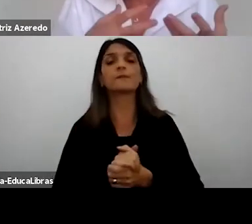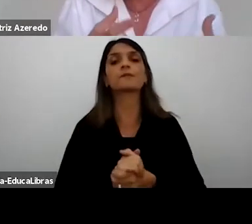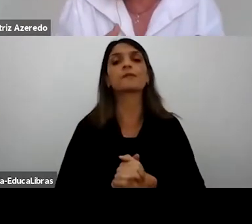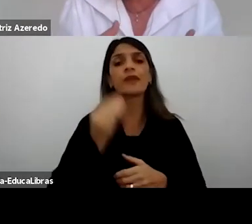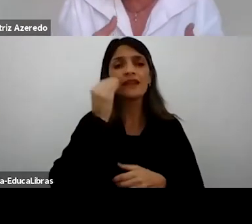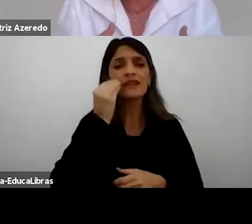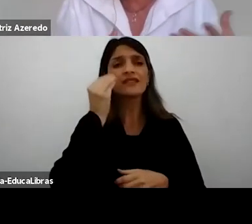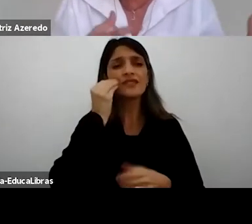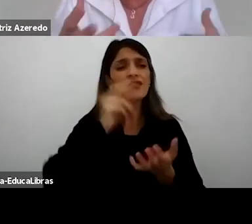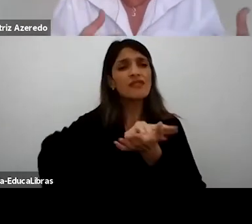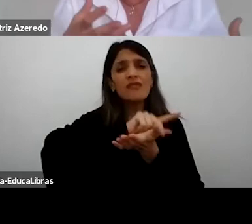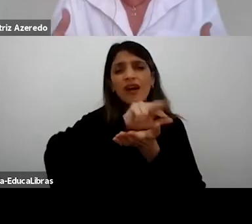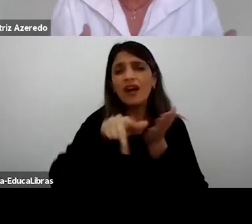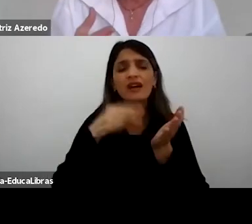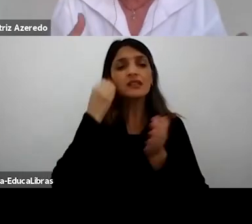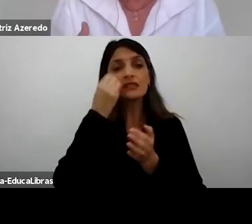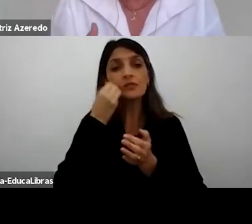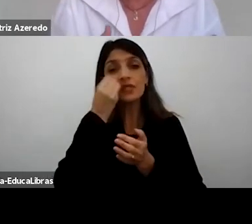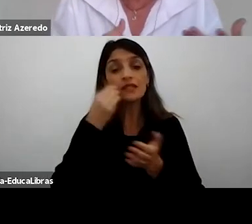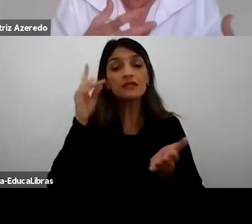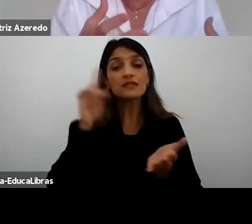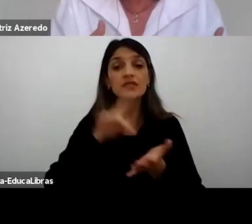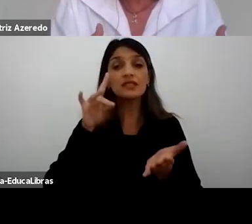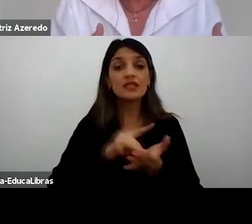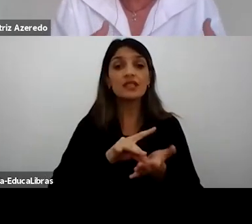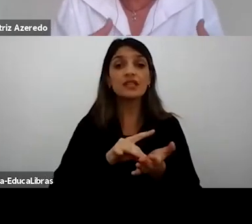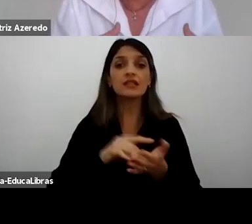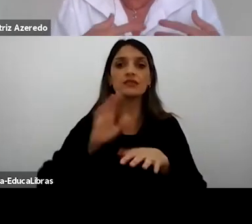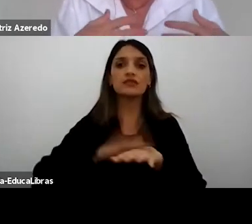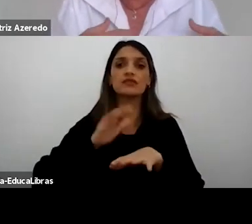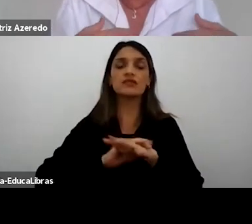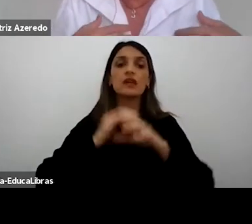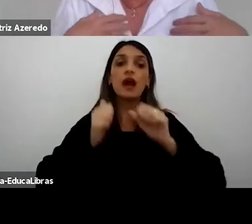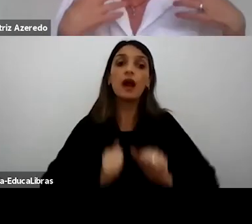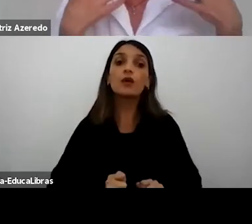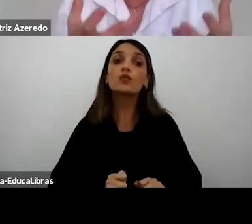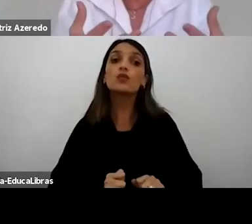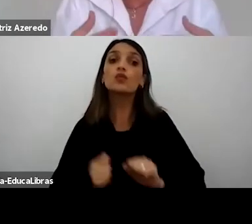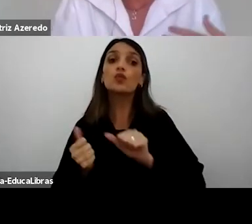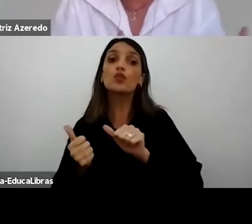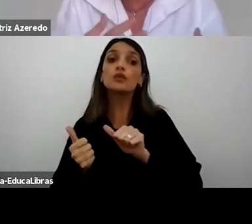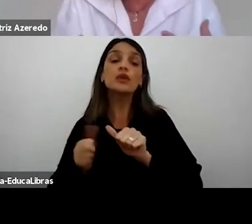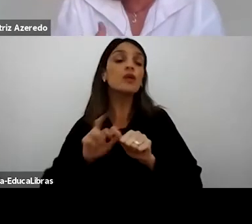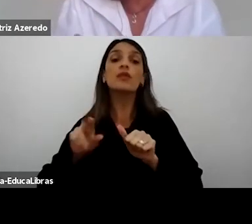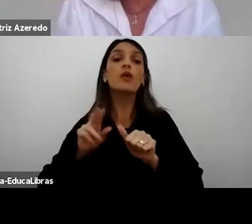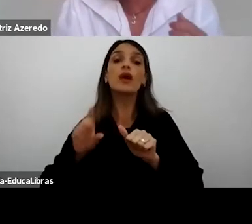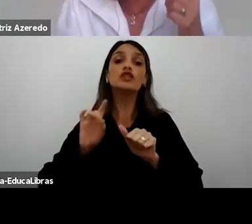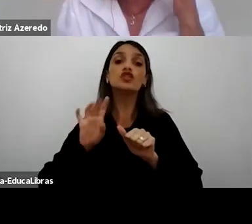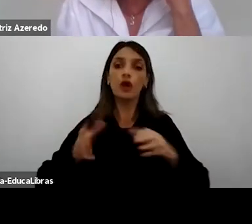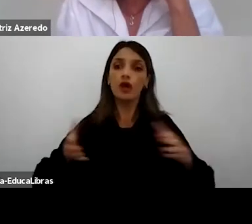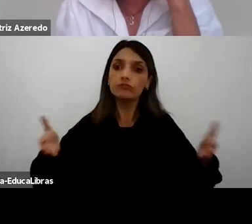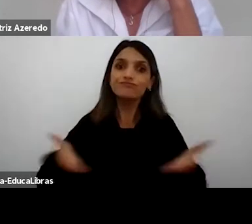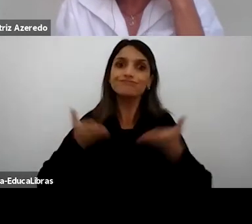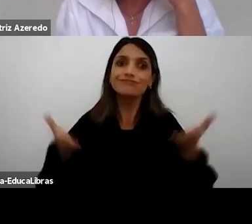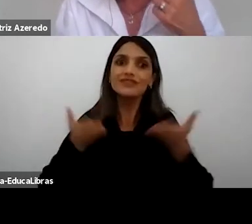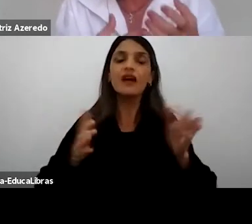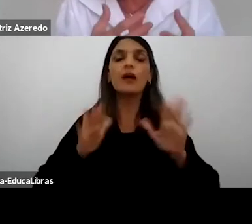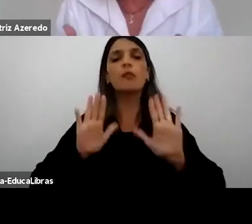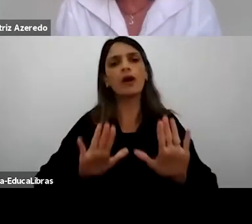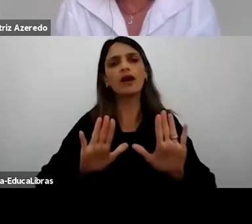tentativas, né, experiências reais de tornar esse ato de doar, né, quer dizer, não só engajar, mas também tornar uma